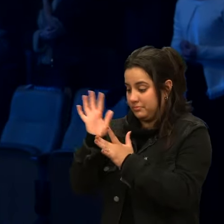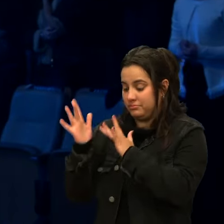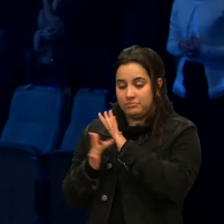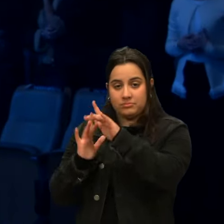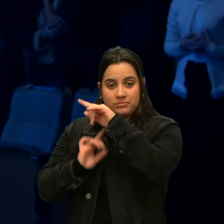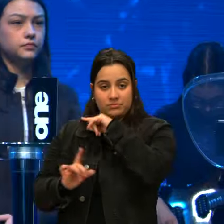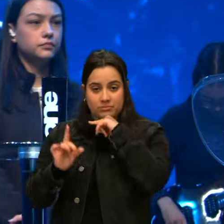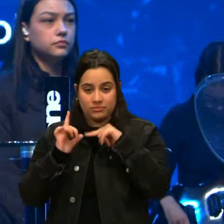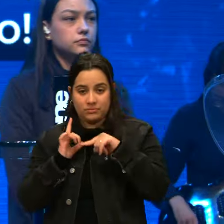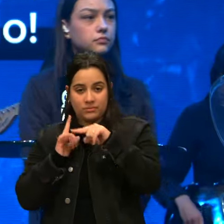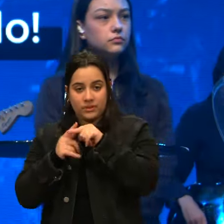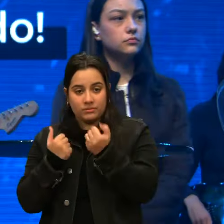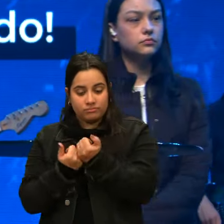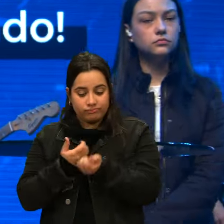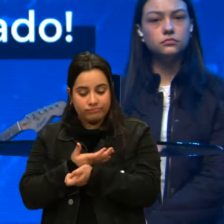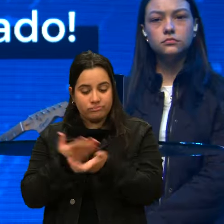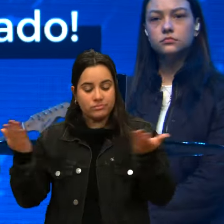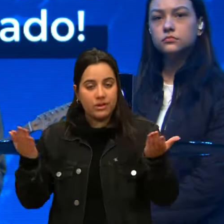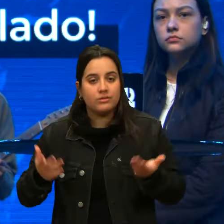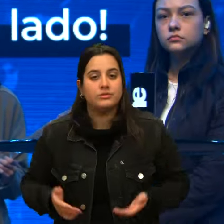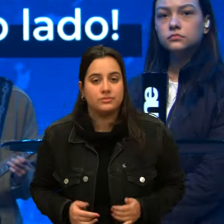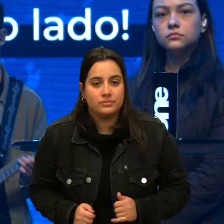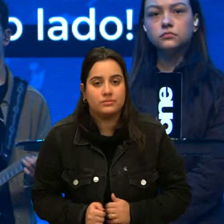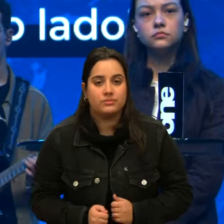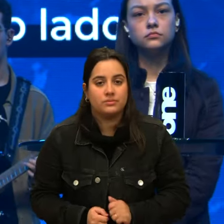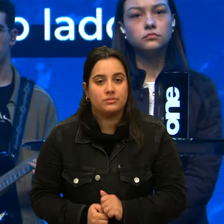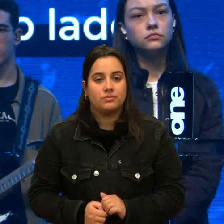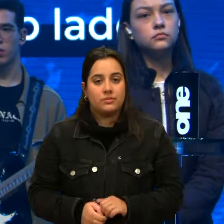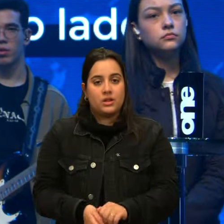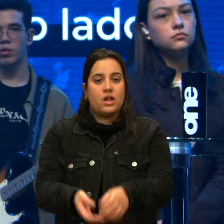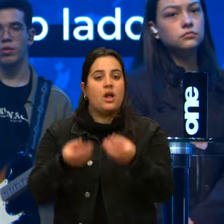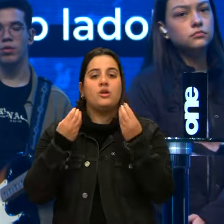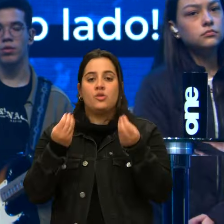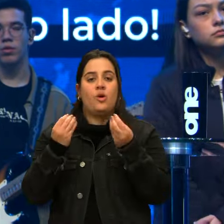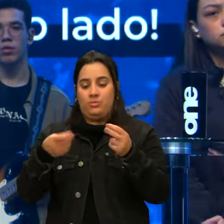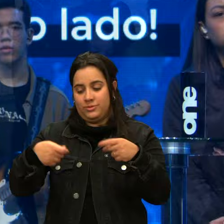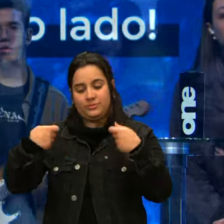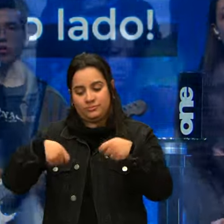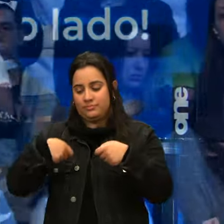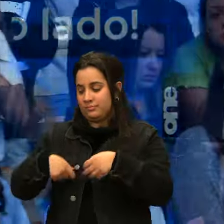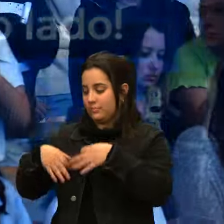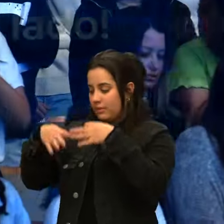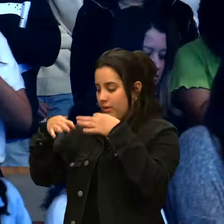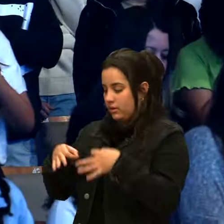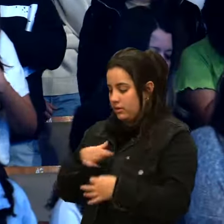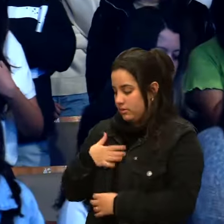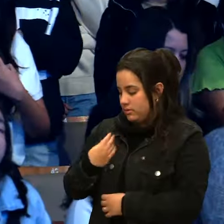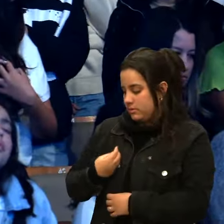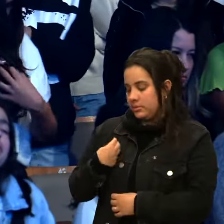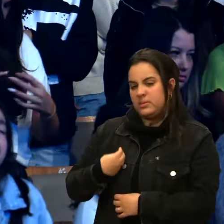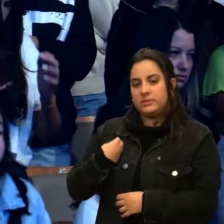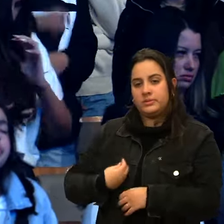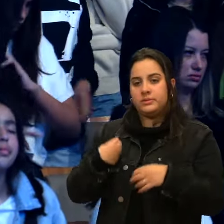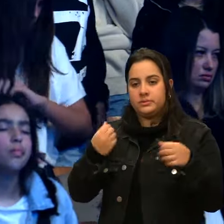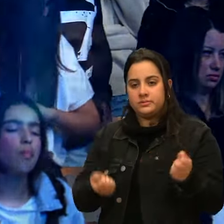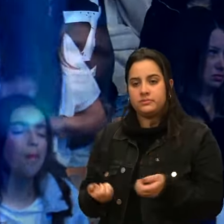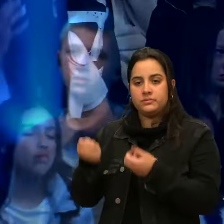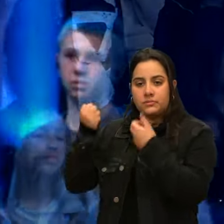posso responder de forma diferente, eu não posso responder de outra forma, senão entregando a minha vida para